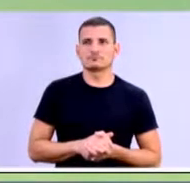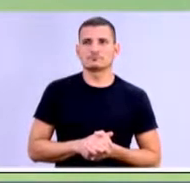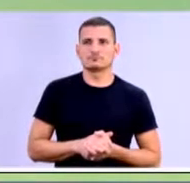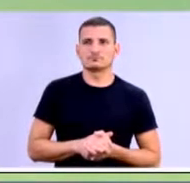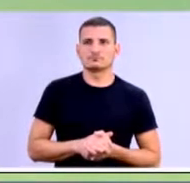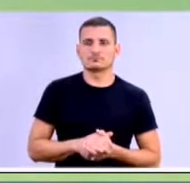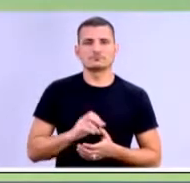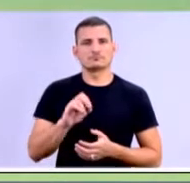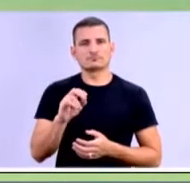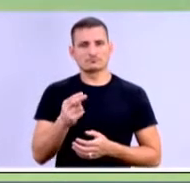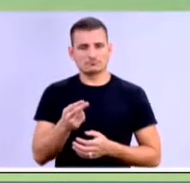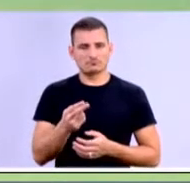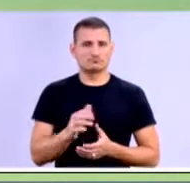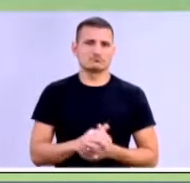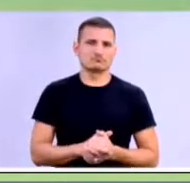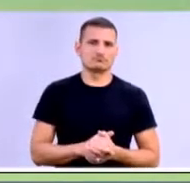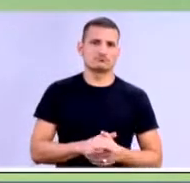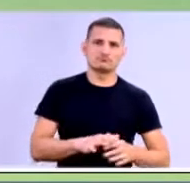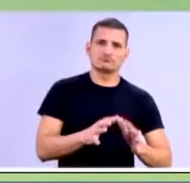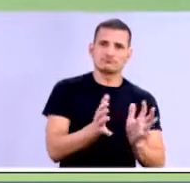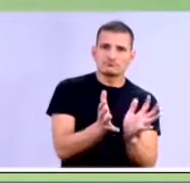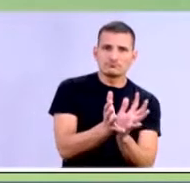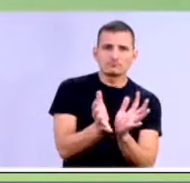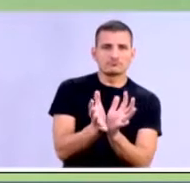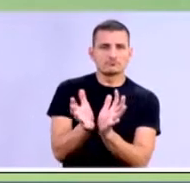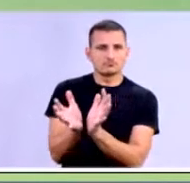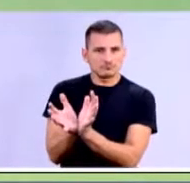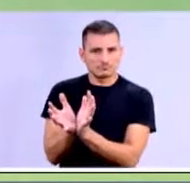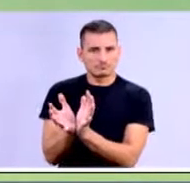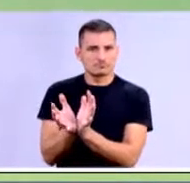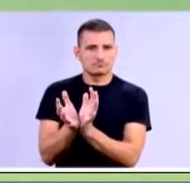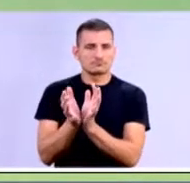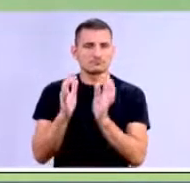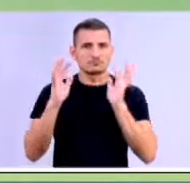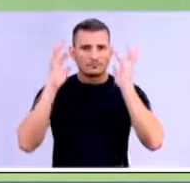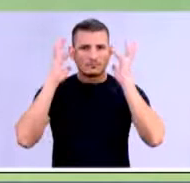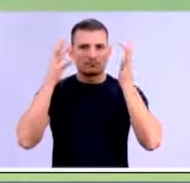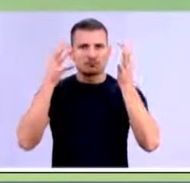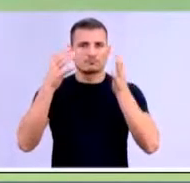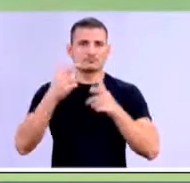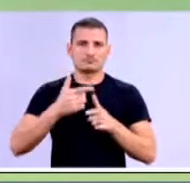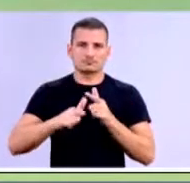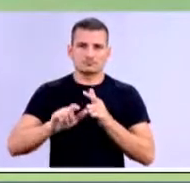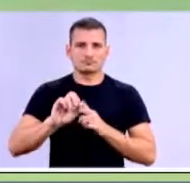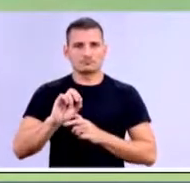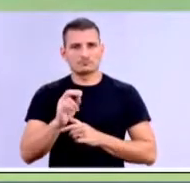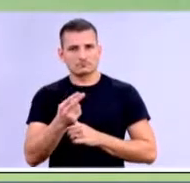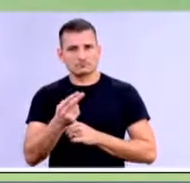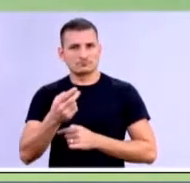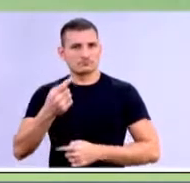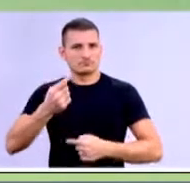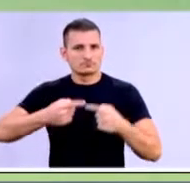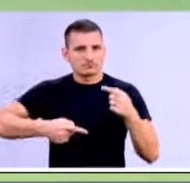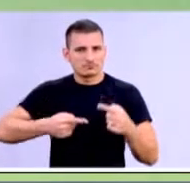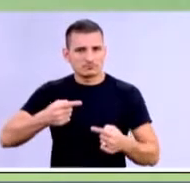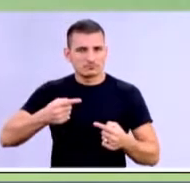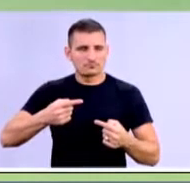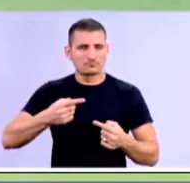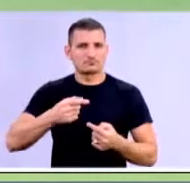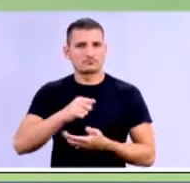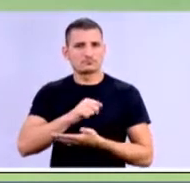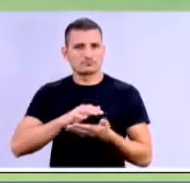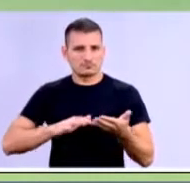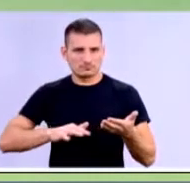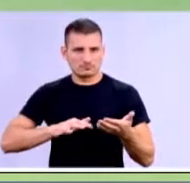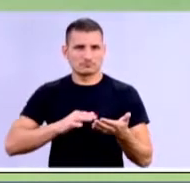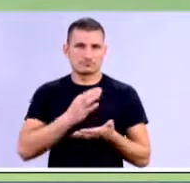estudantes formam equipes para resolver problemas ou discutirem tarefas e texto.